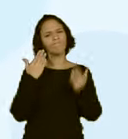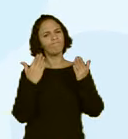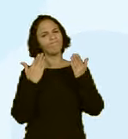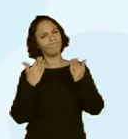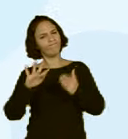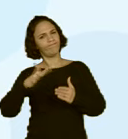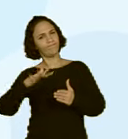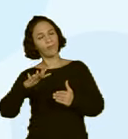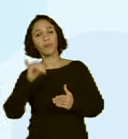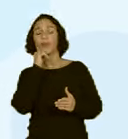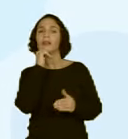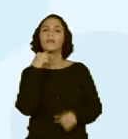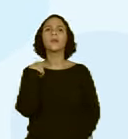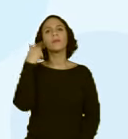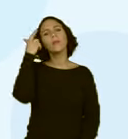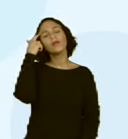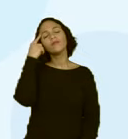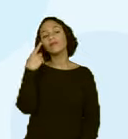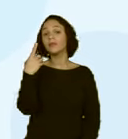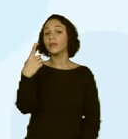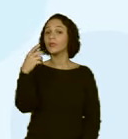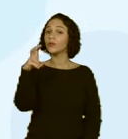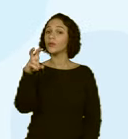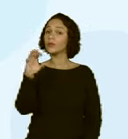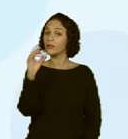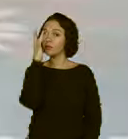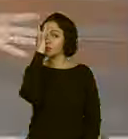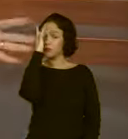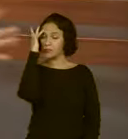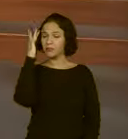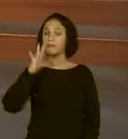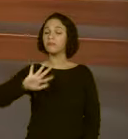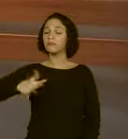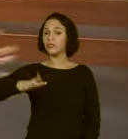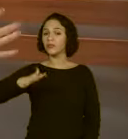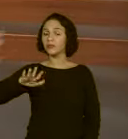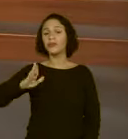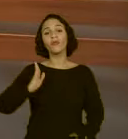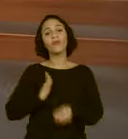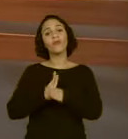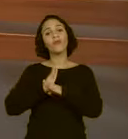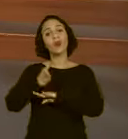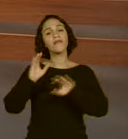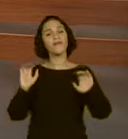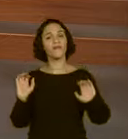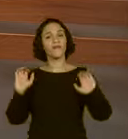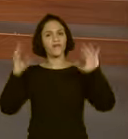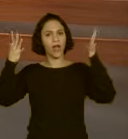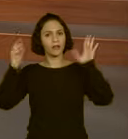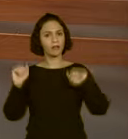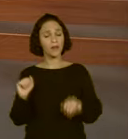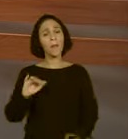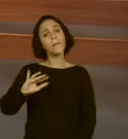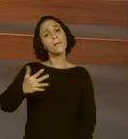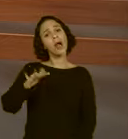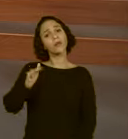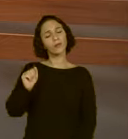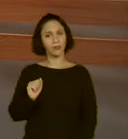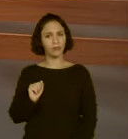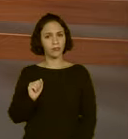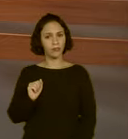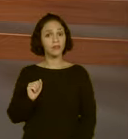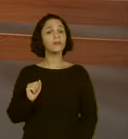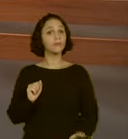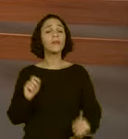que 150 pessoas, mais ou menos, participaram daquela festa. É uma estimativa. E eu posso